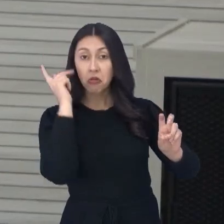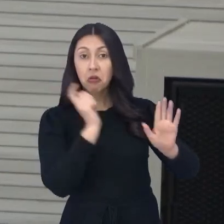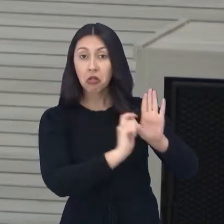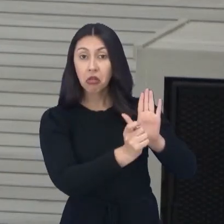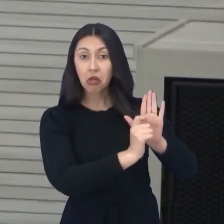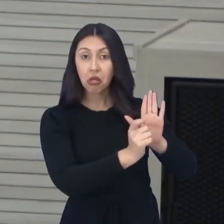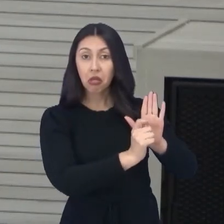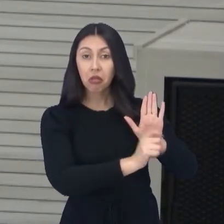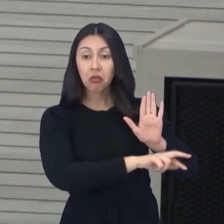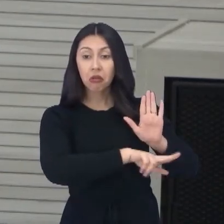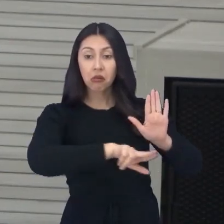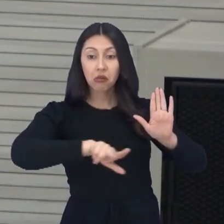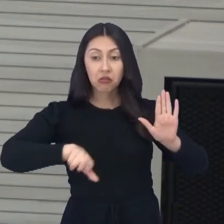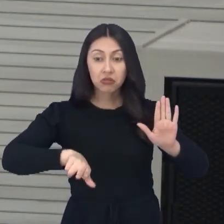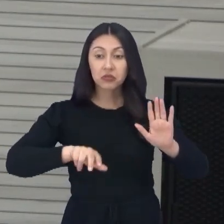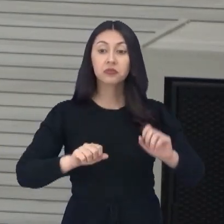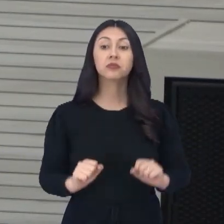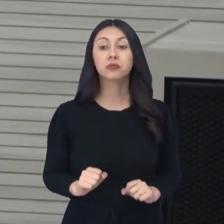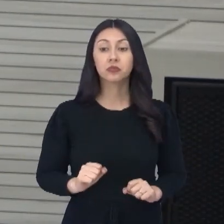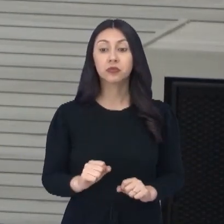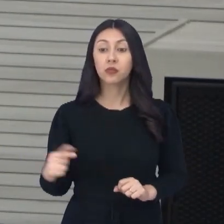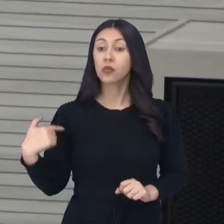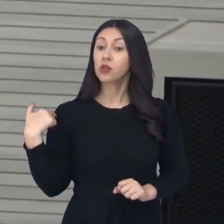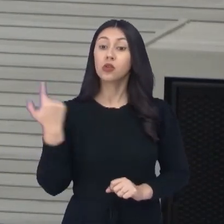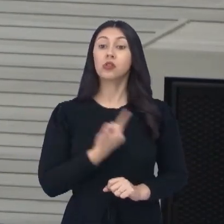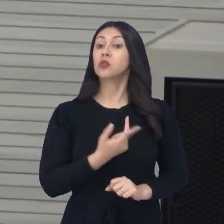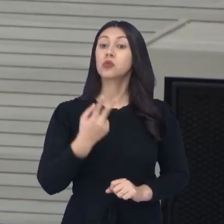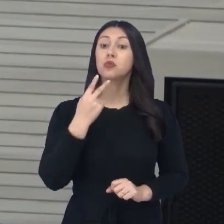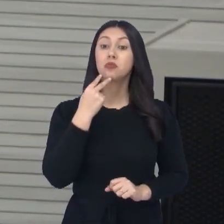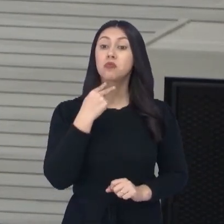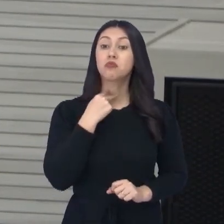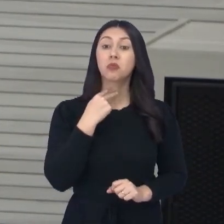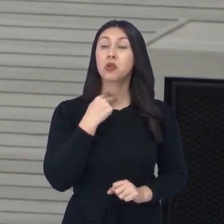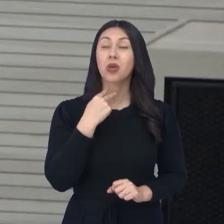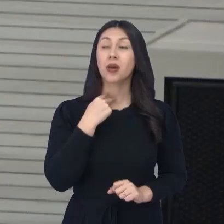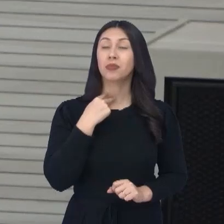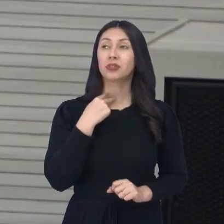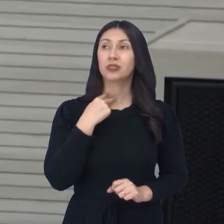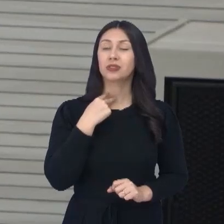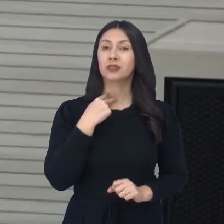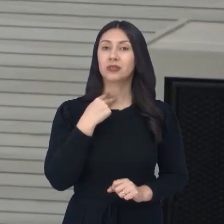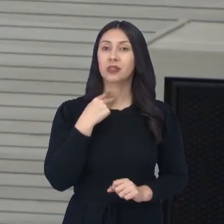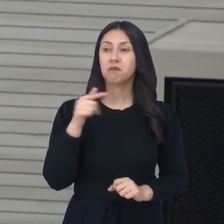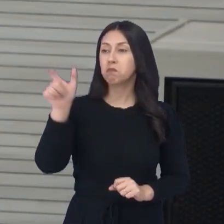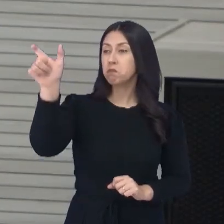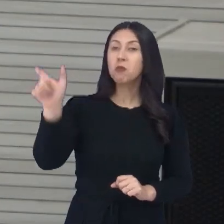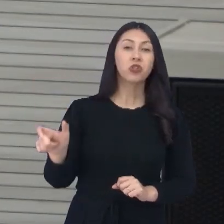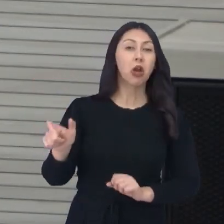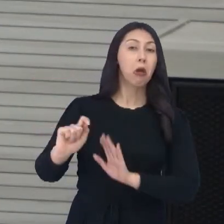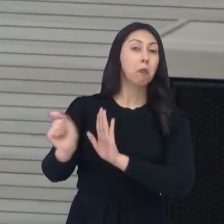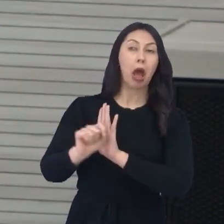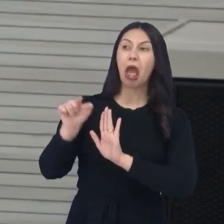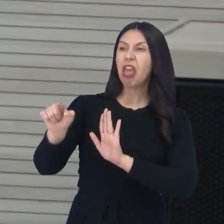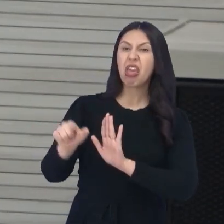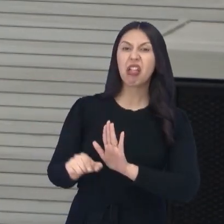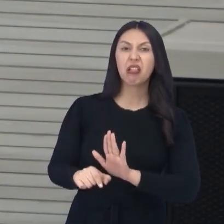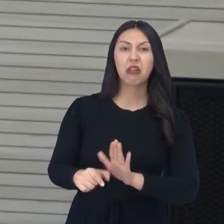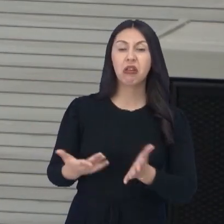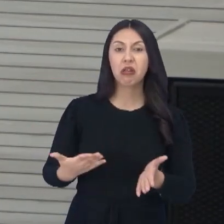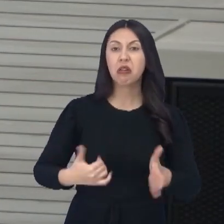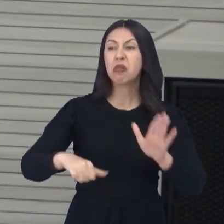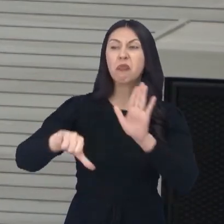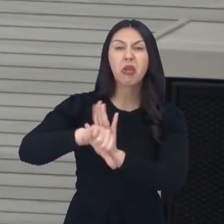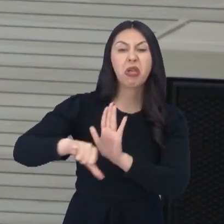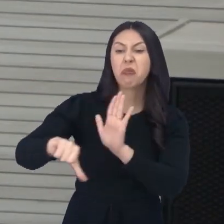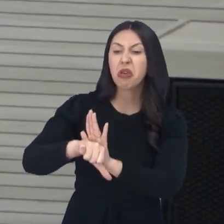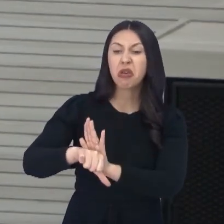drogas. A gente não pode taxar um usuário de droga como bandido, não é?